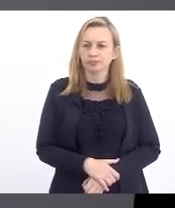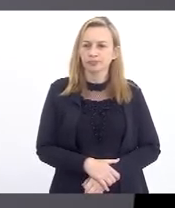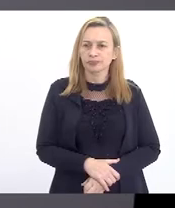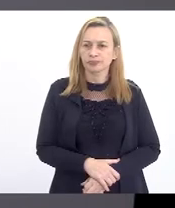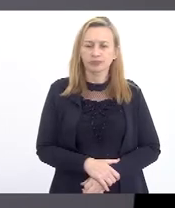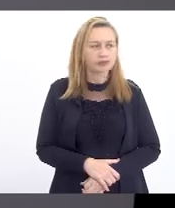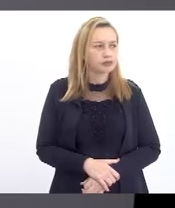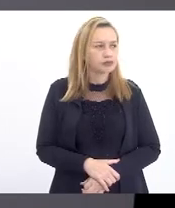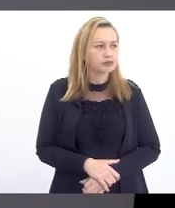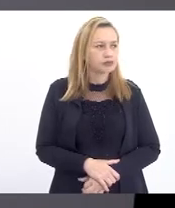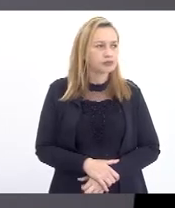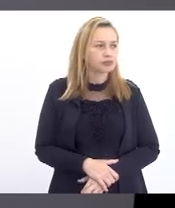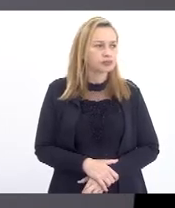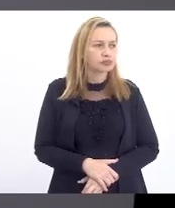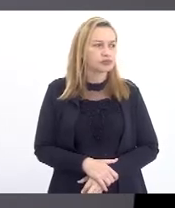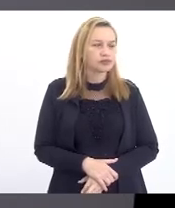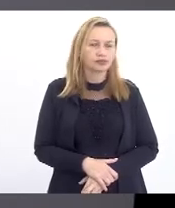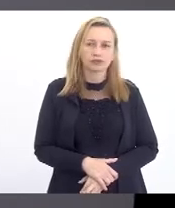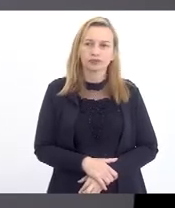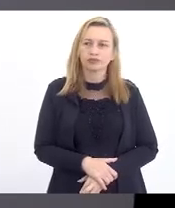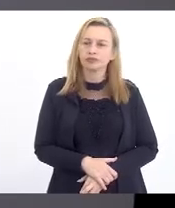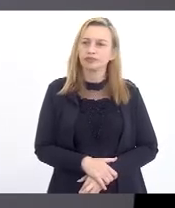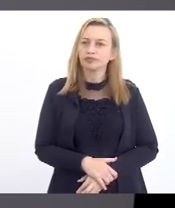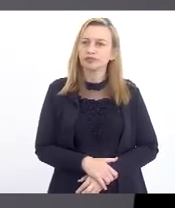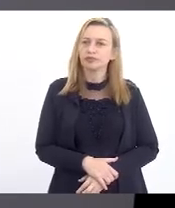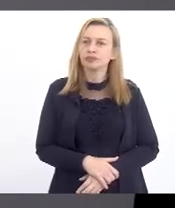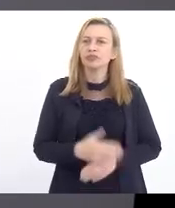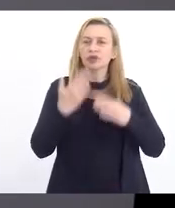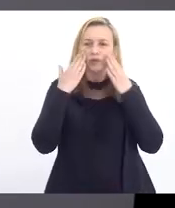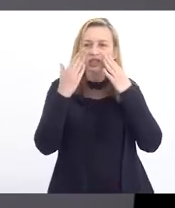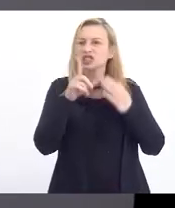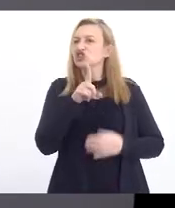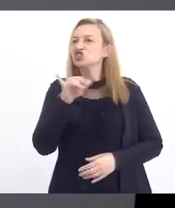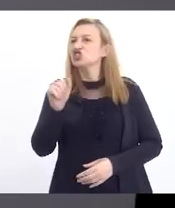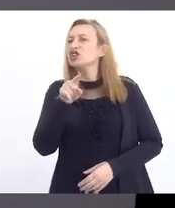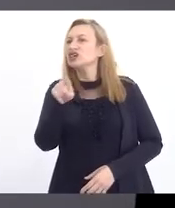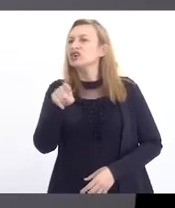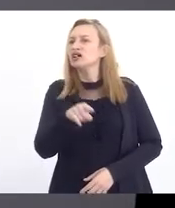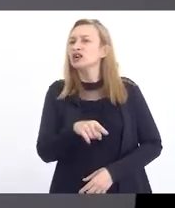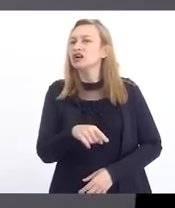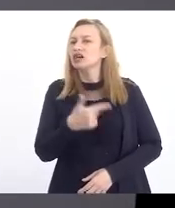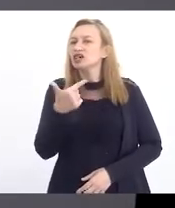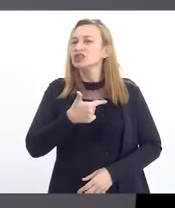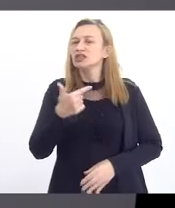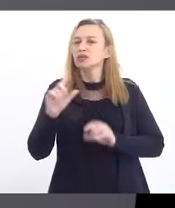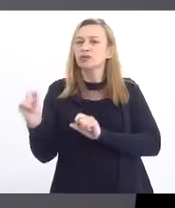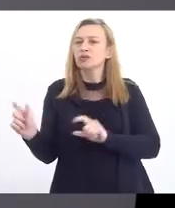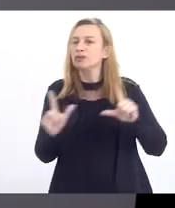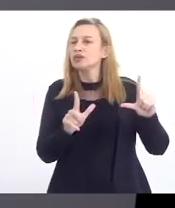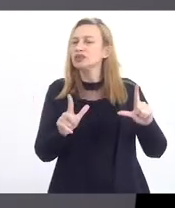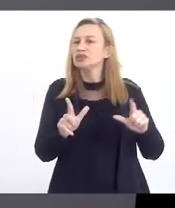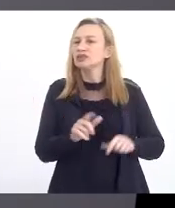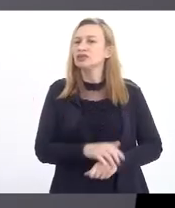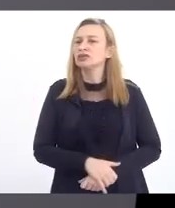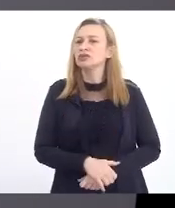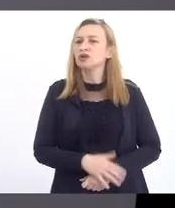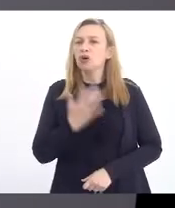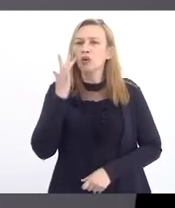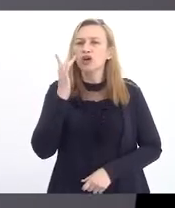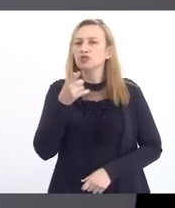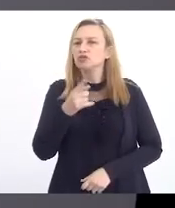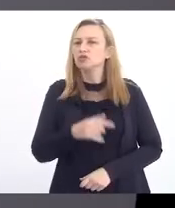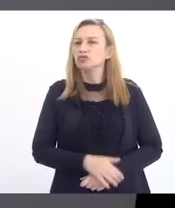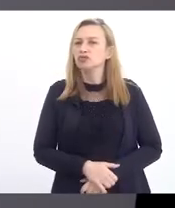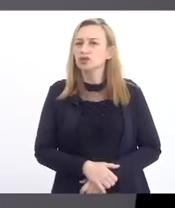Volta um pouquinho, vou falar sobre o... Você tem a apresentação do DIC aí, não tem? Eu acho que é a segunda apresentação. É o que é uma da